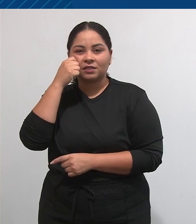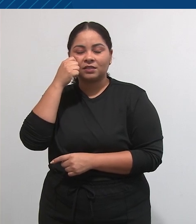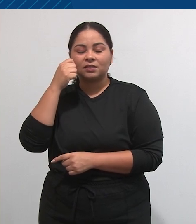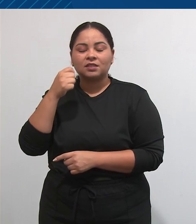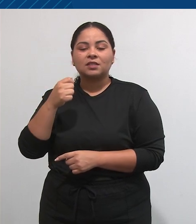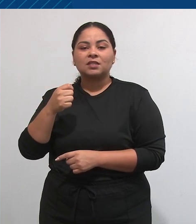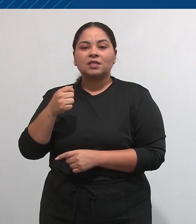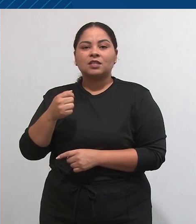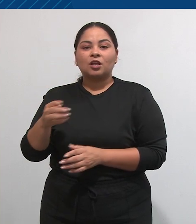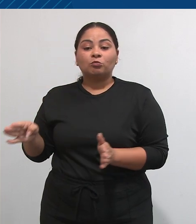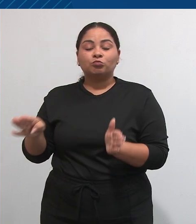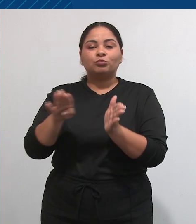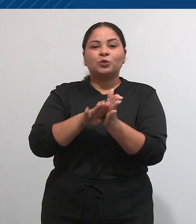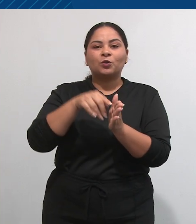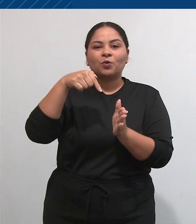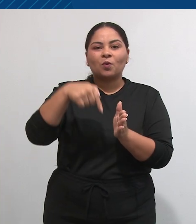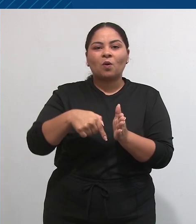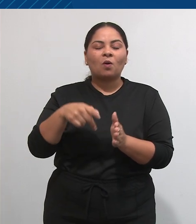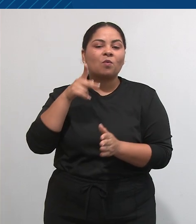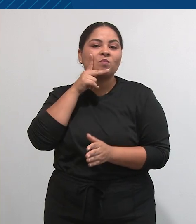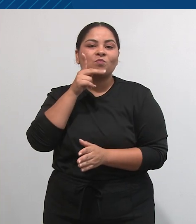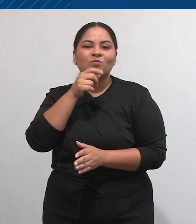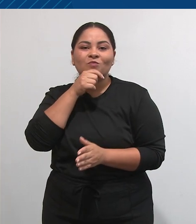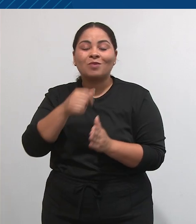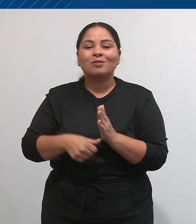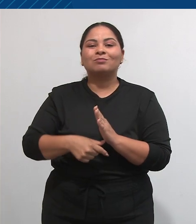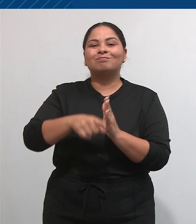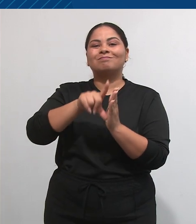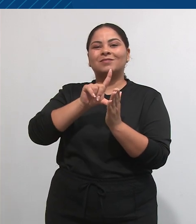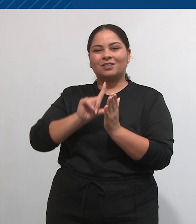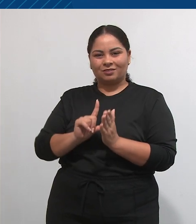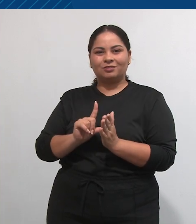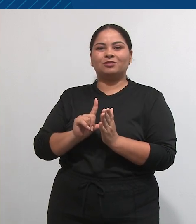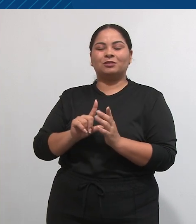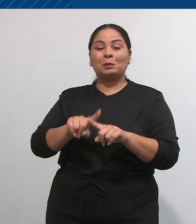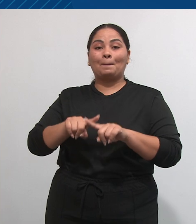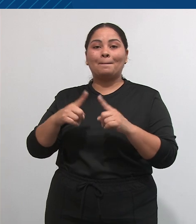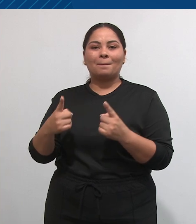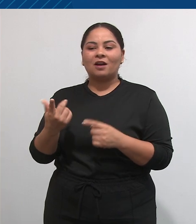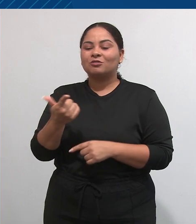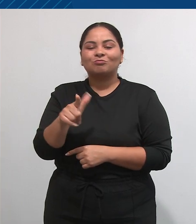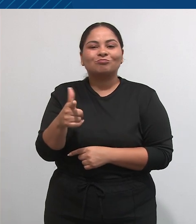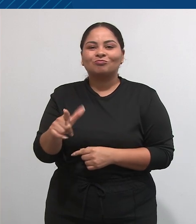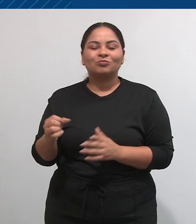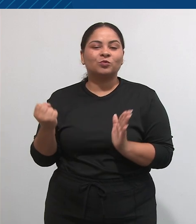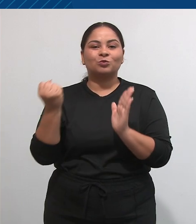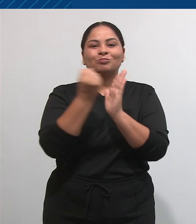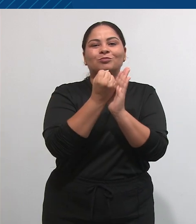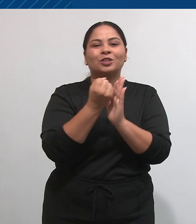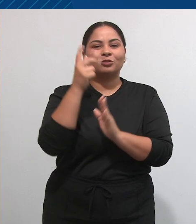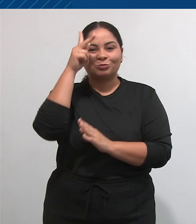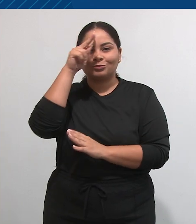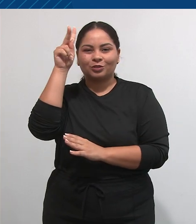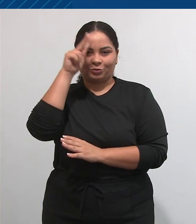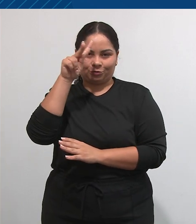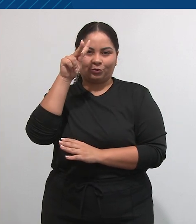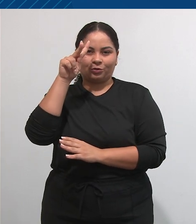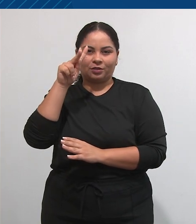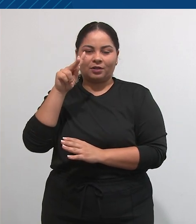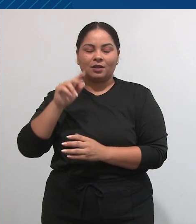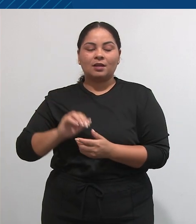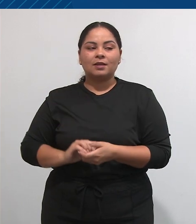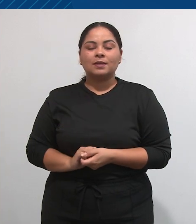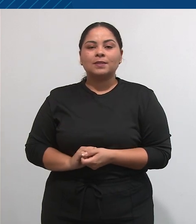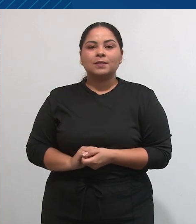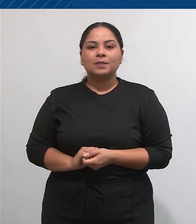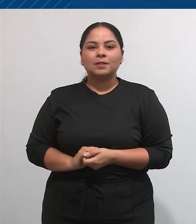educação a partir de Marise Cartier, que chegou em 1947, e as mulheres negras não. Chegaram no Brasil, fins do século